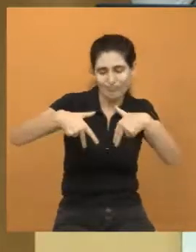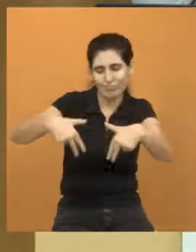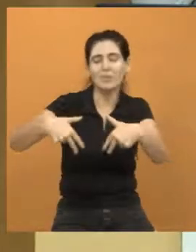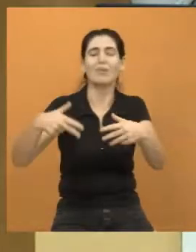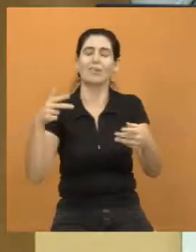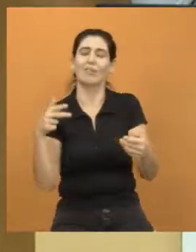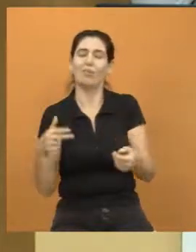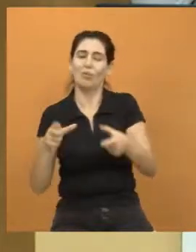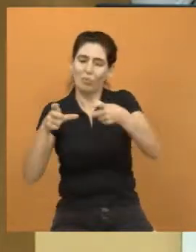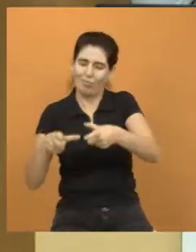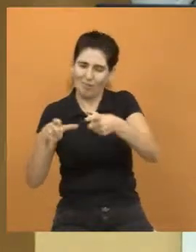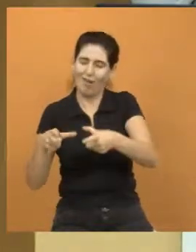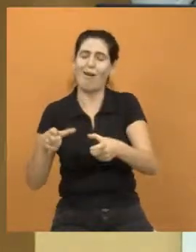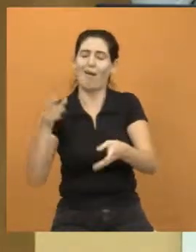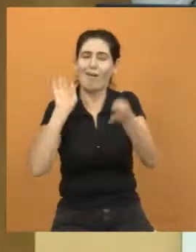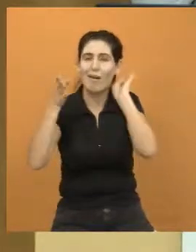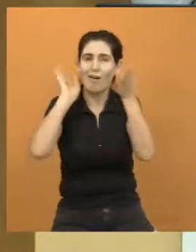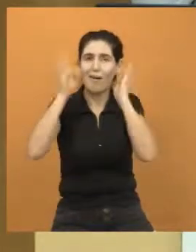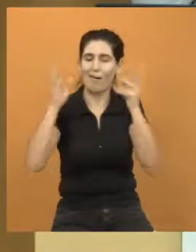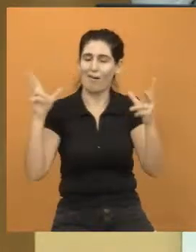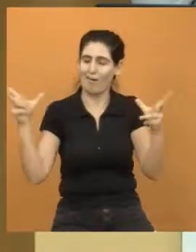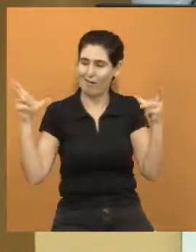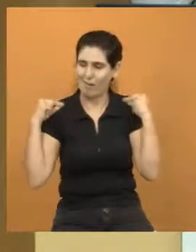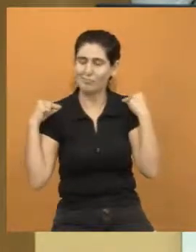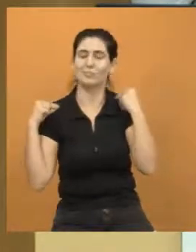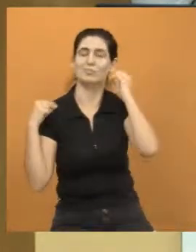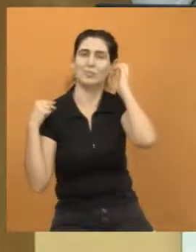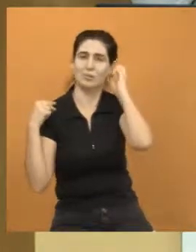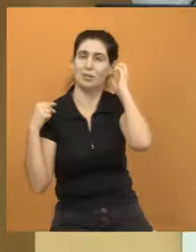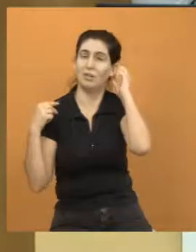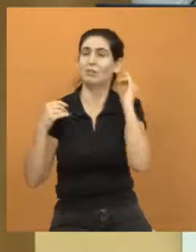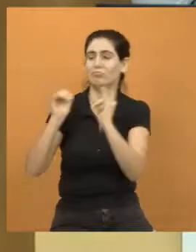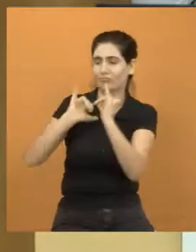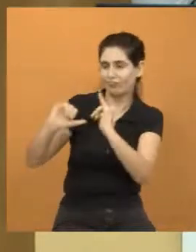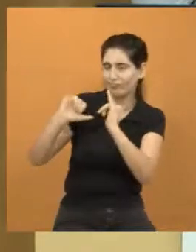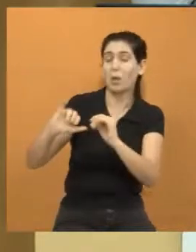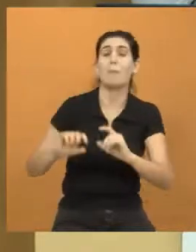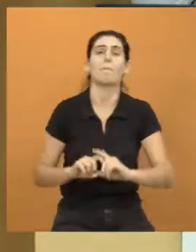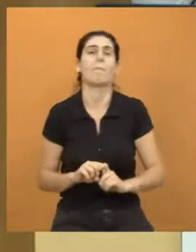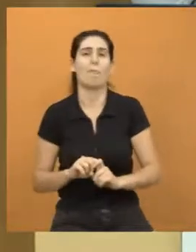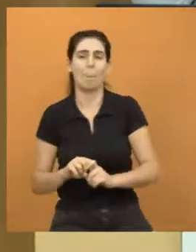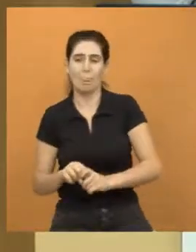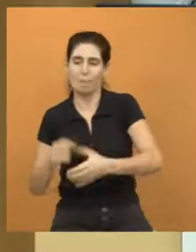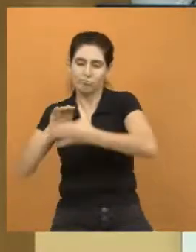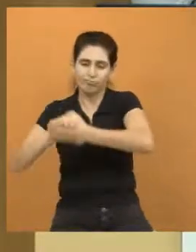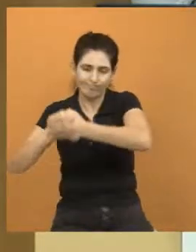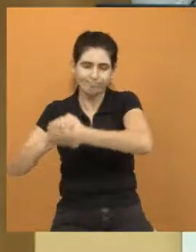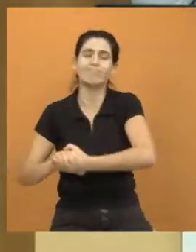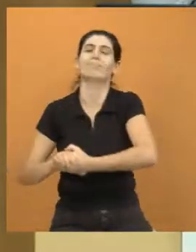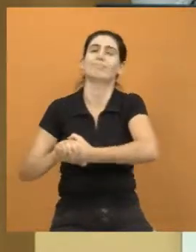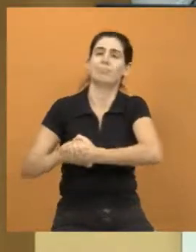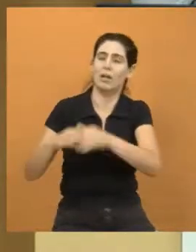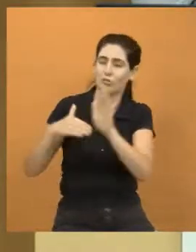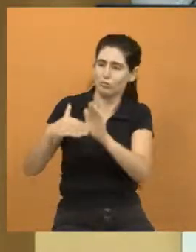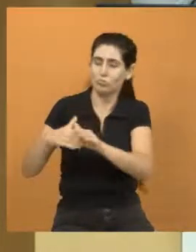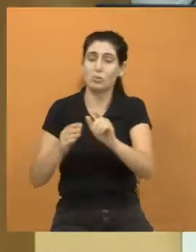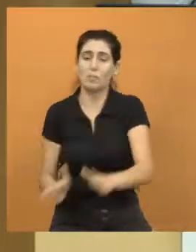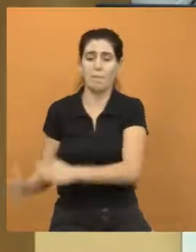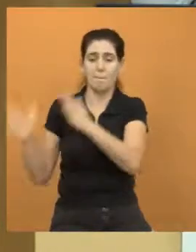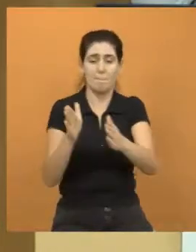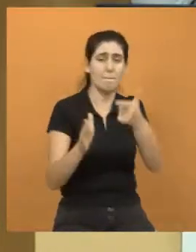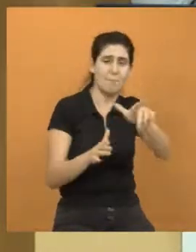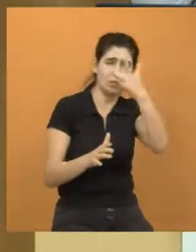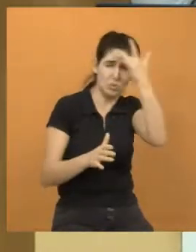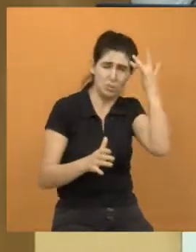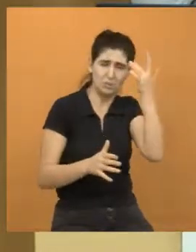tem aqueles que não respeitam o direito de ir dos outros, então causou uns atos de violência. Mas aqui